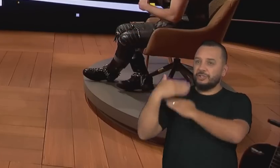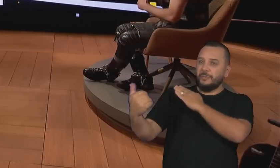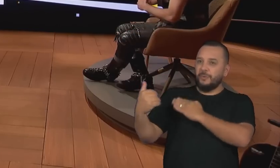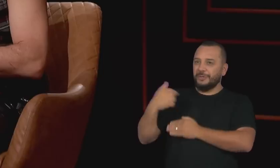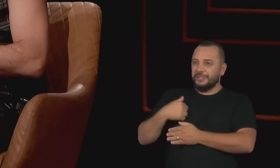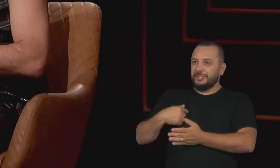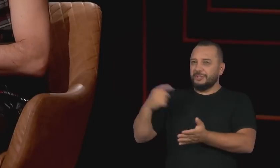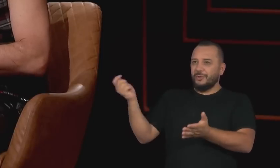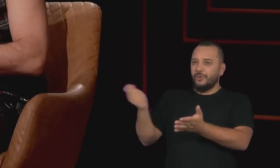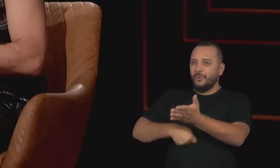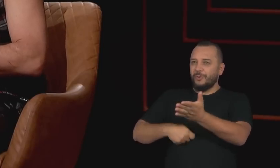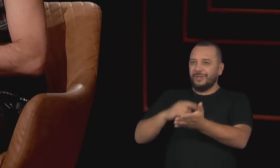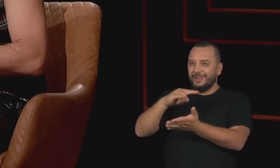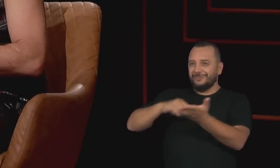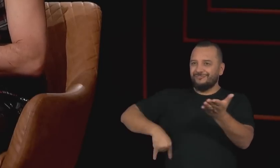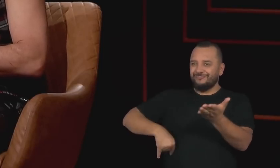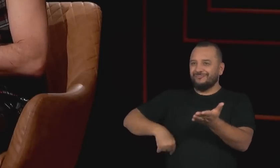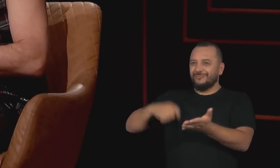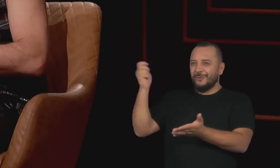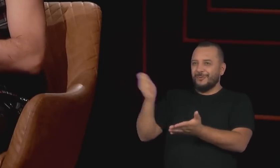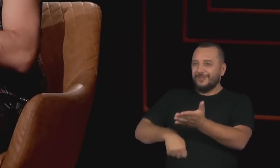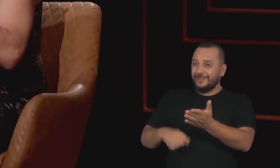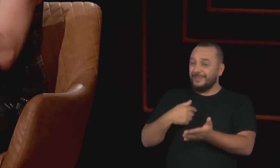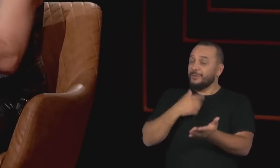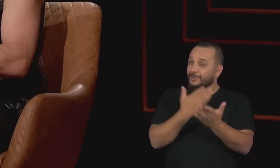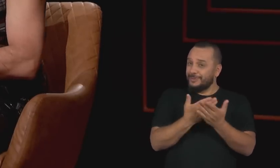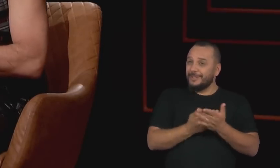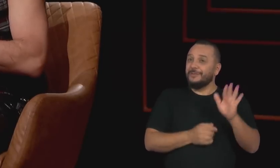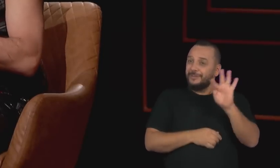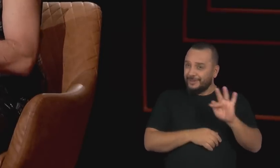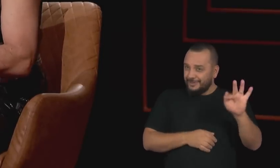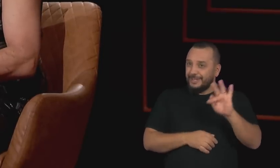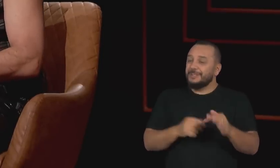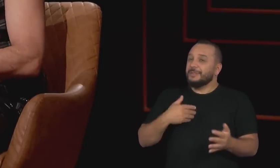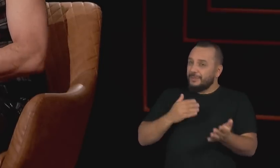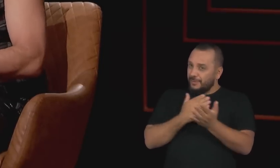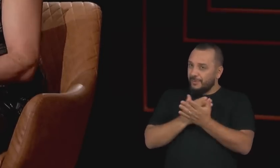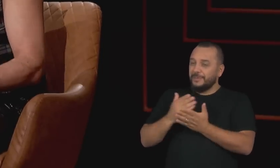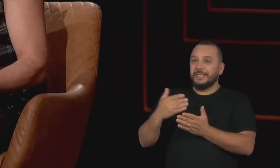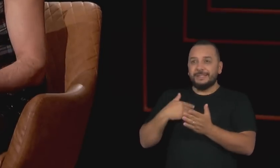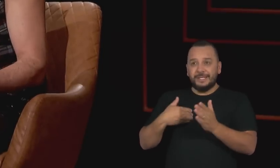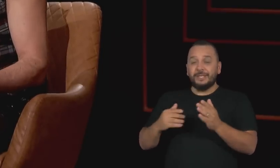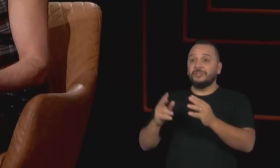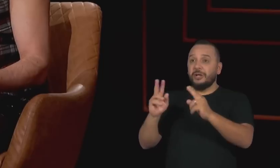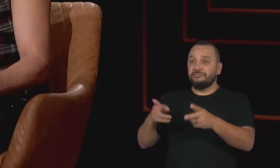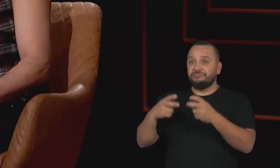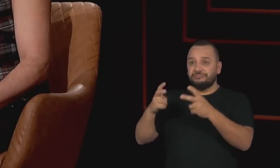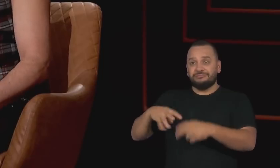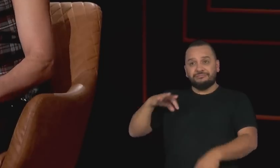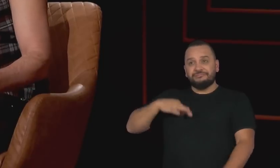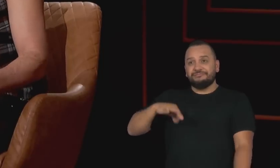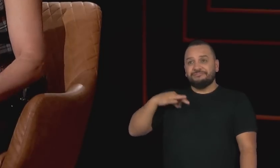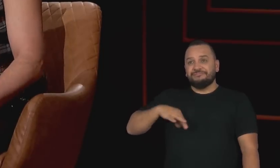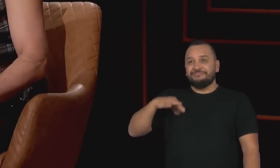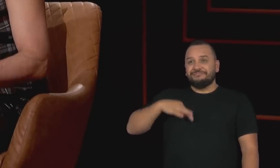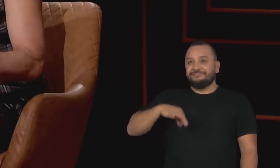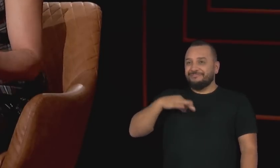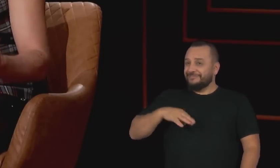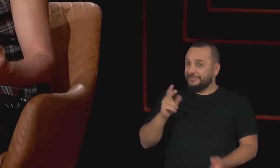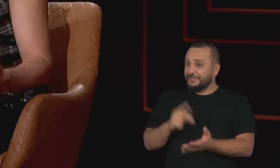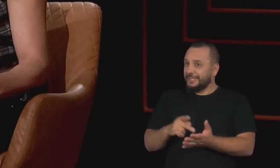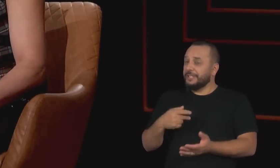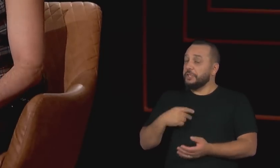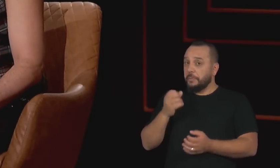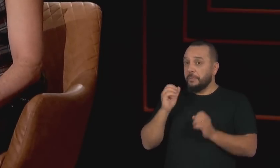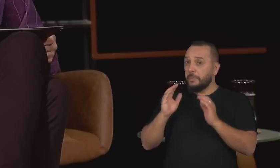estava na faculdade, mas eu já estava começando a ganhar dinheiro de verdade mesmo, sabe? Já falei, posso sair